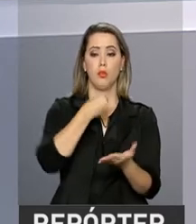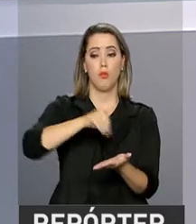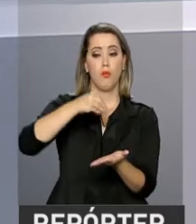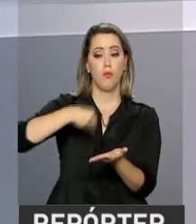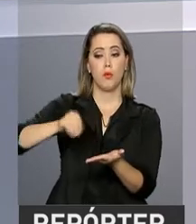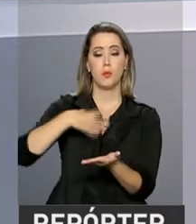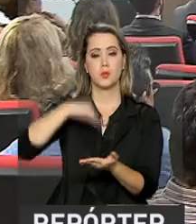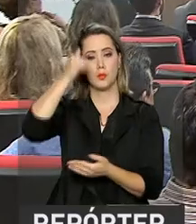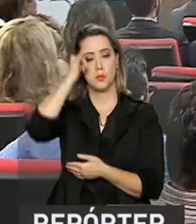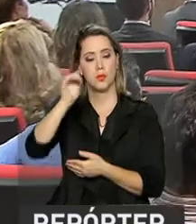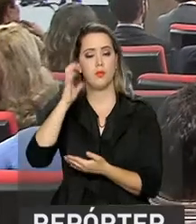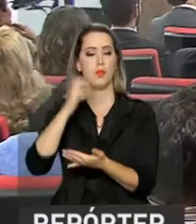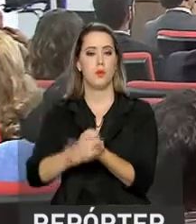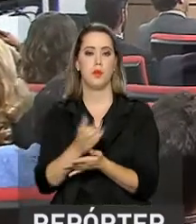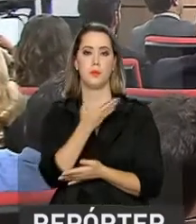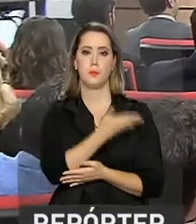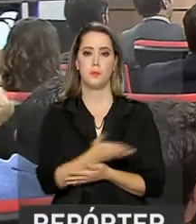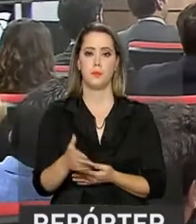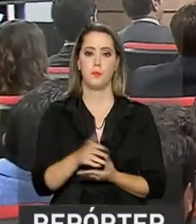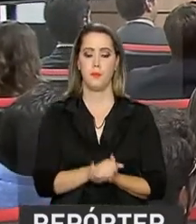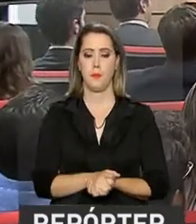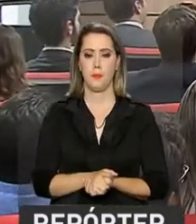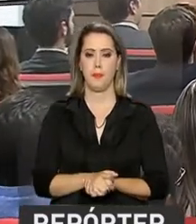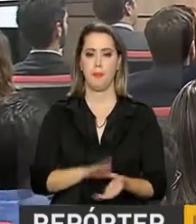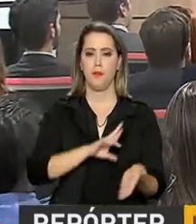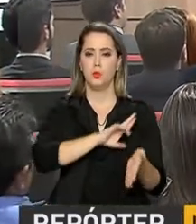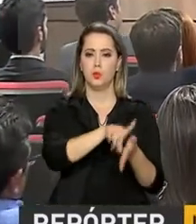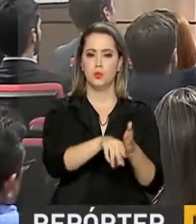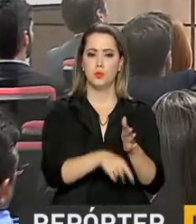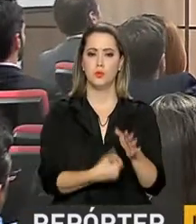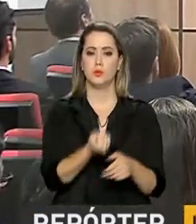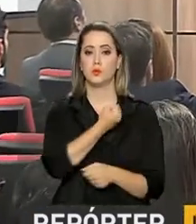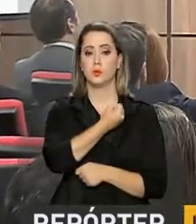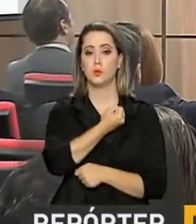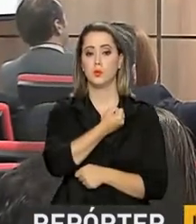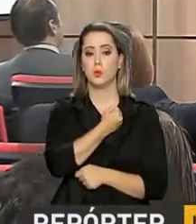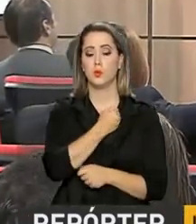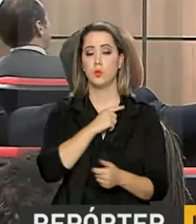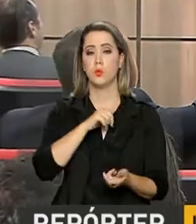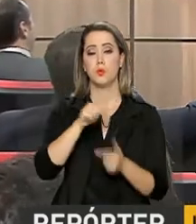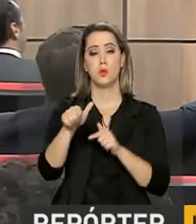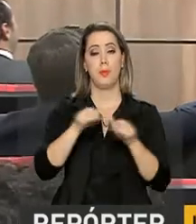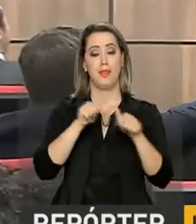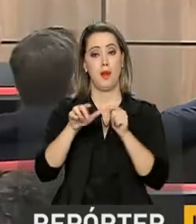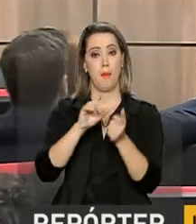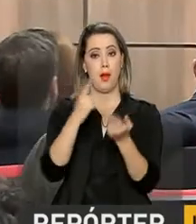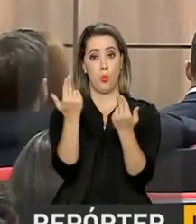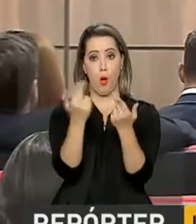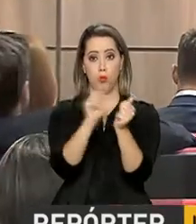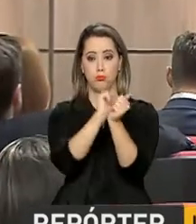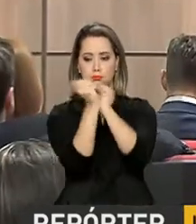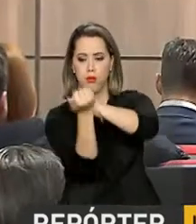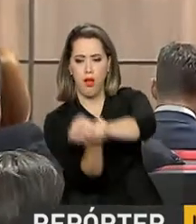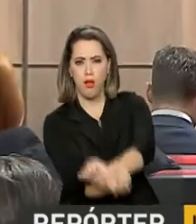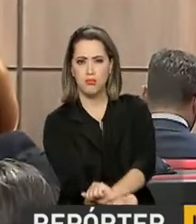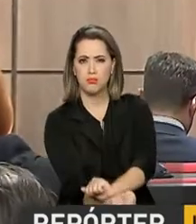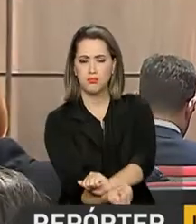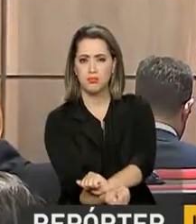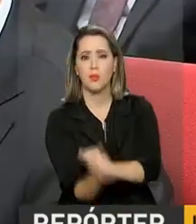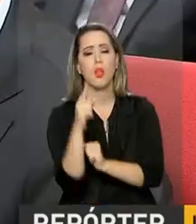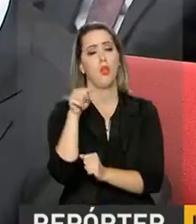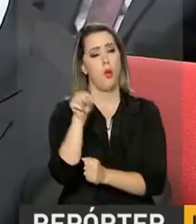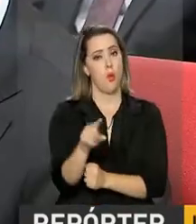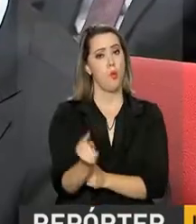crime os ares dados públicos sobre trabalho análogo à escravidão foram reunidos num único lugar